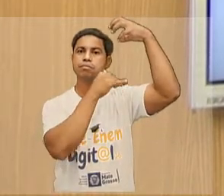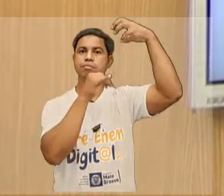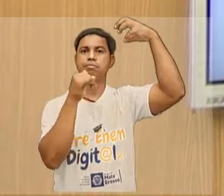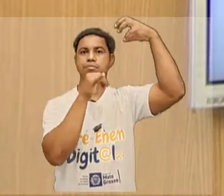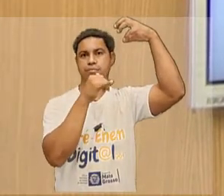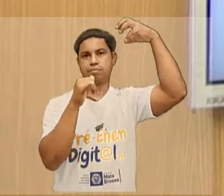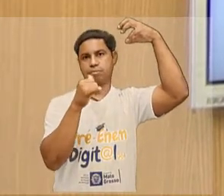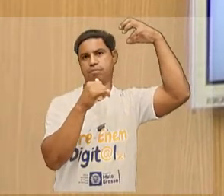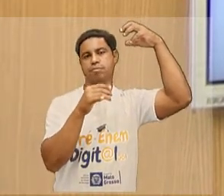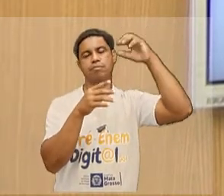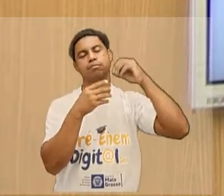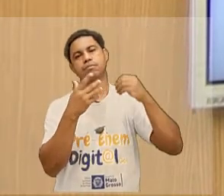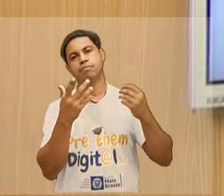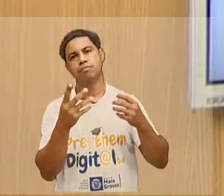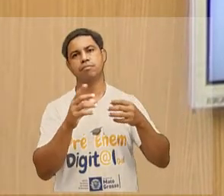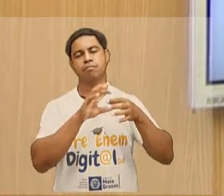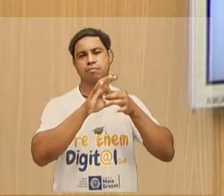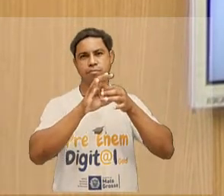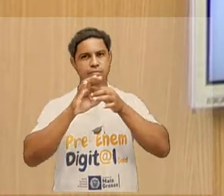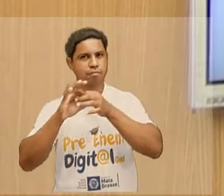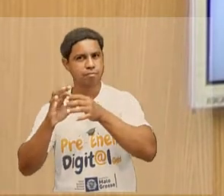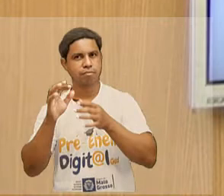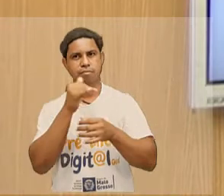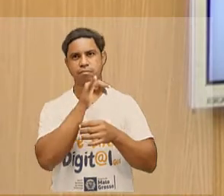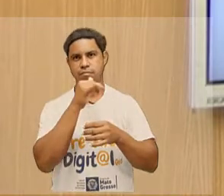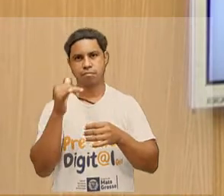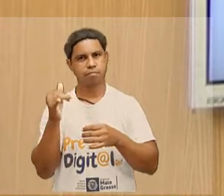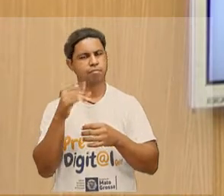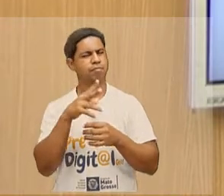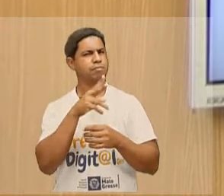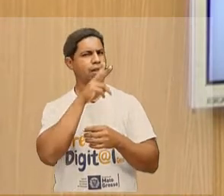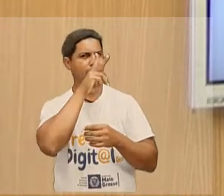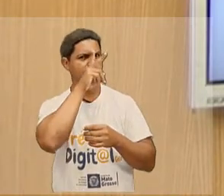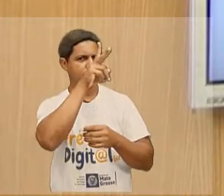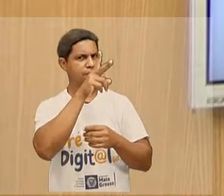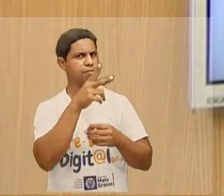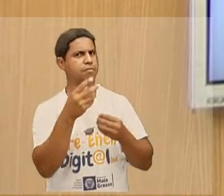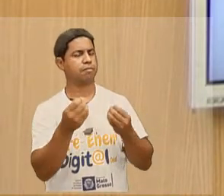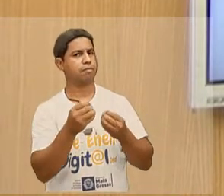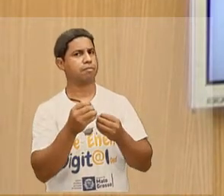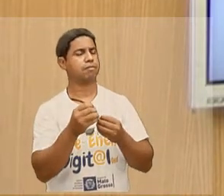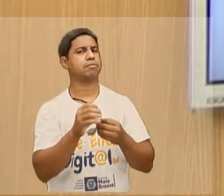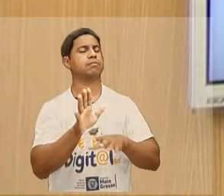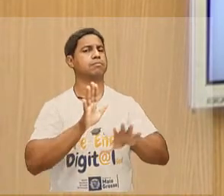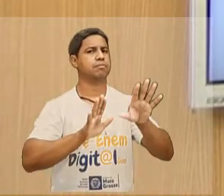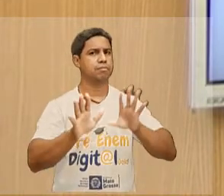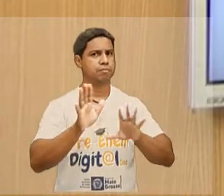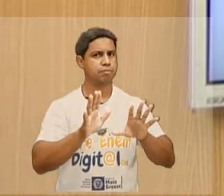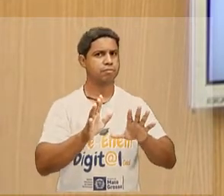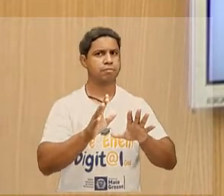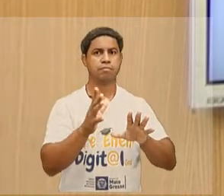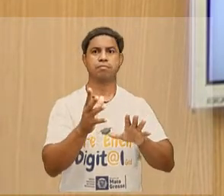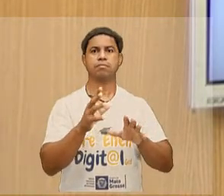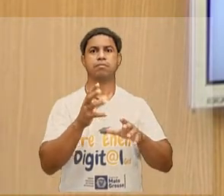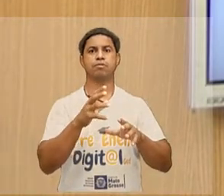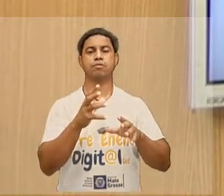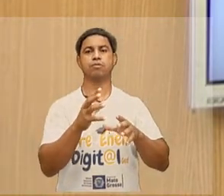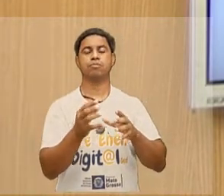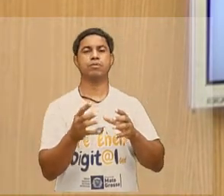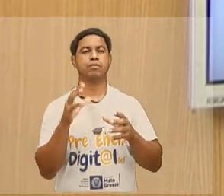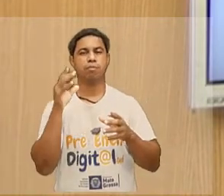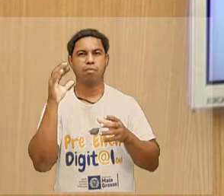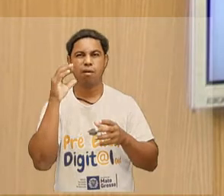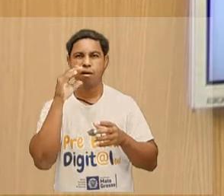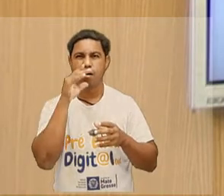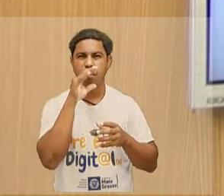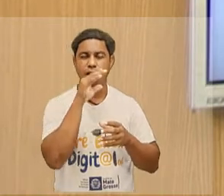a corrente elétrica no chuveiro elétrico é altíssima. Por isso que muitas vezes dá superaquecimento. Quanto maior o fluxo